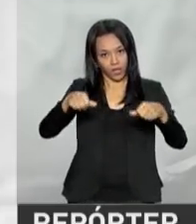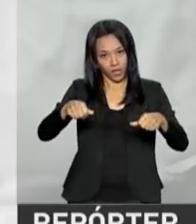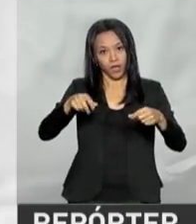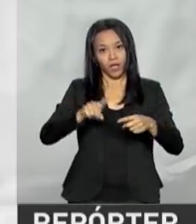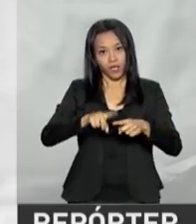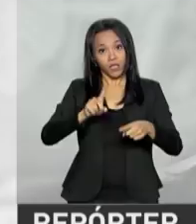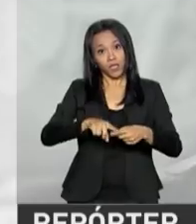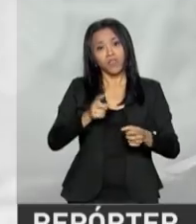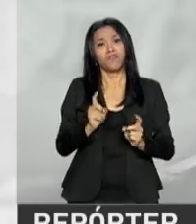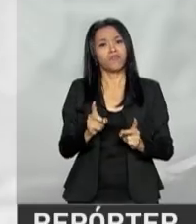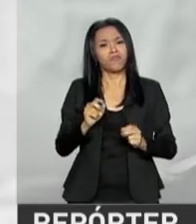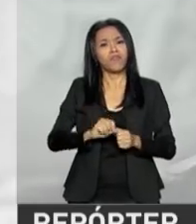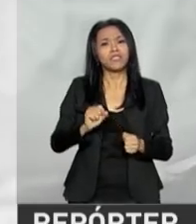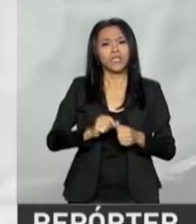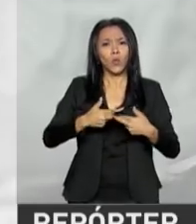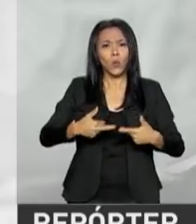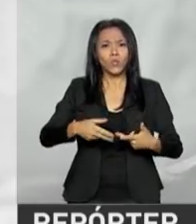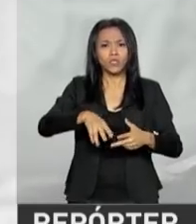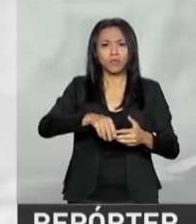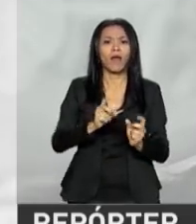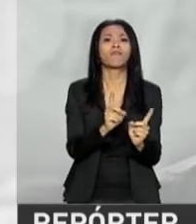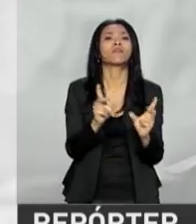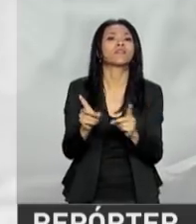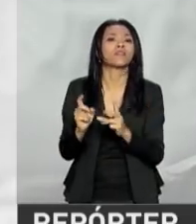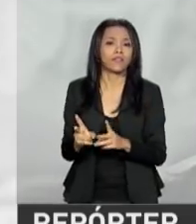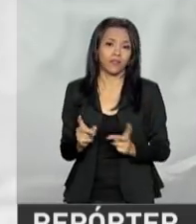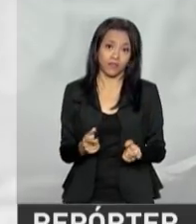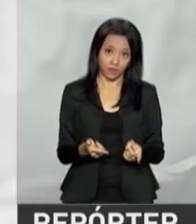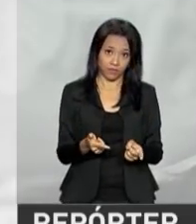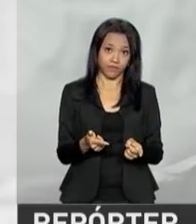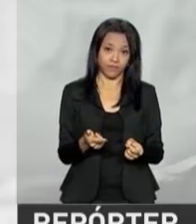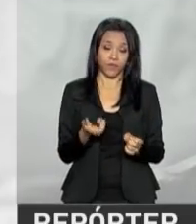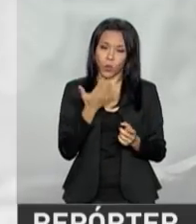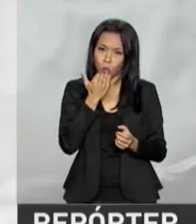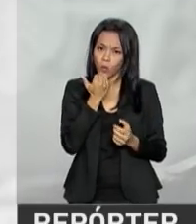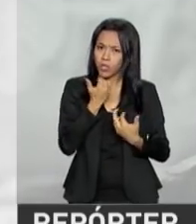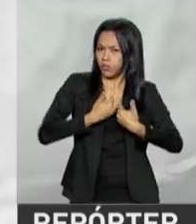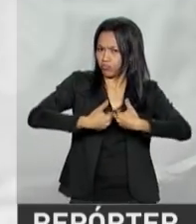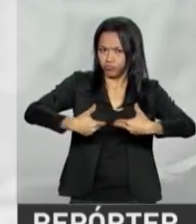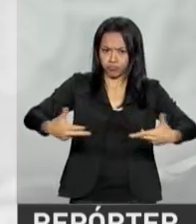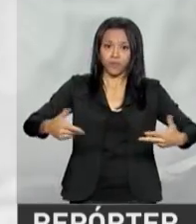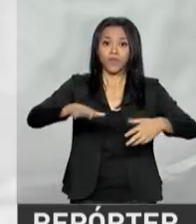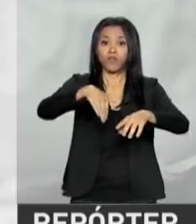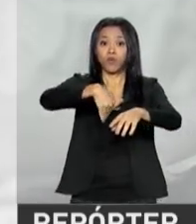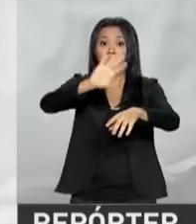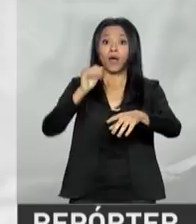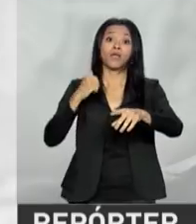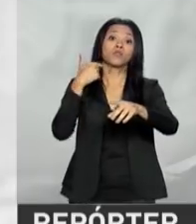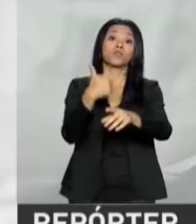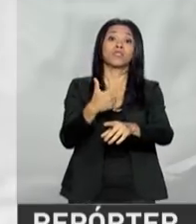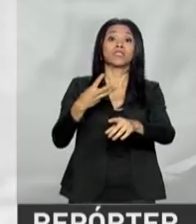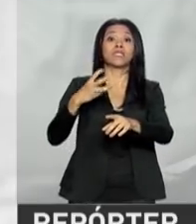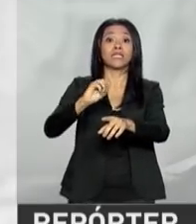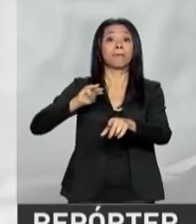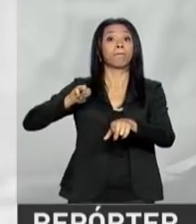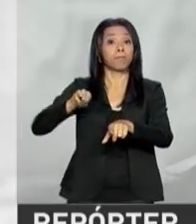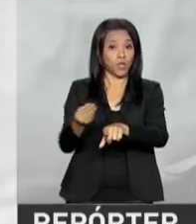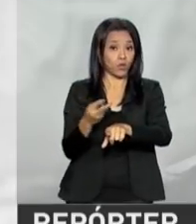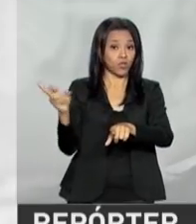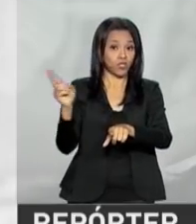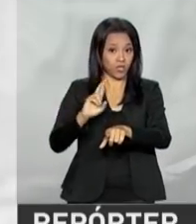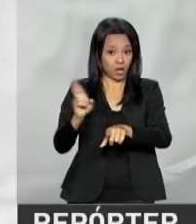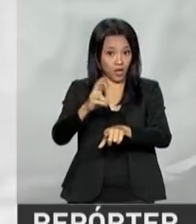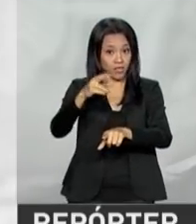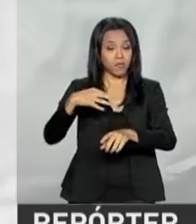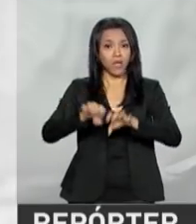economicamente antes da titulação definitiva além disso foram mais de 230 milhões de reais em orçamento para obras de